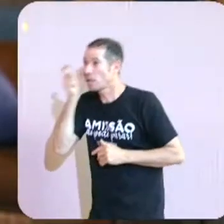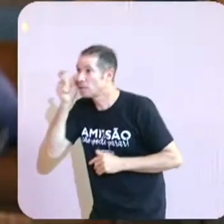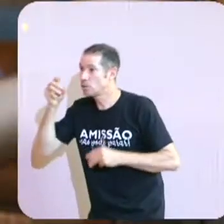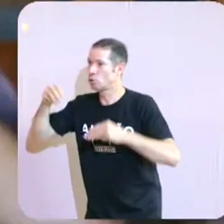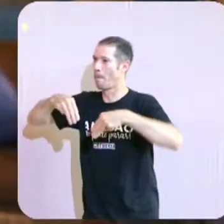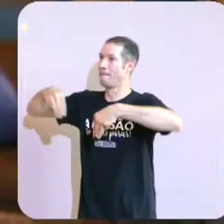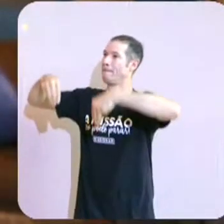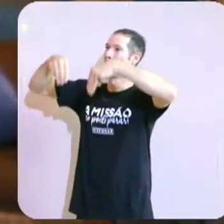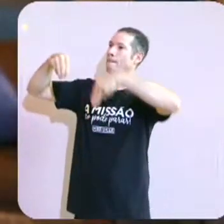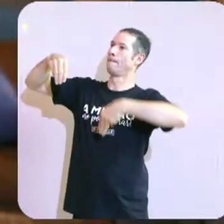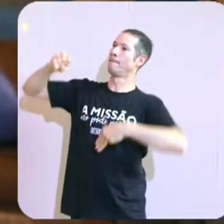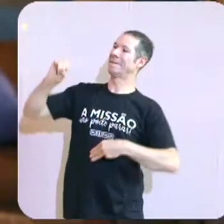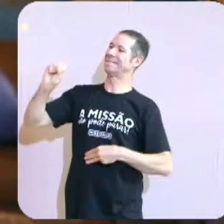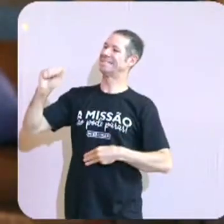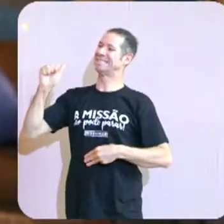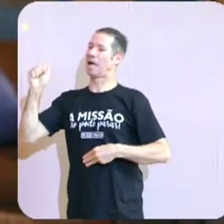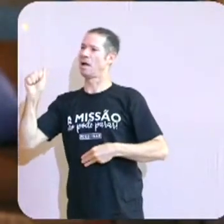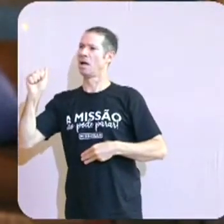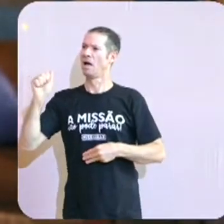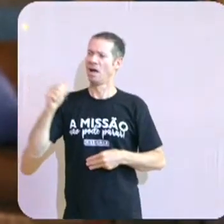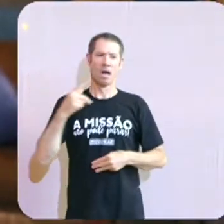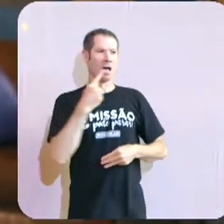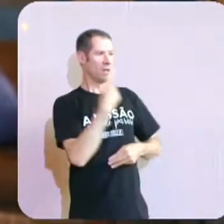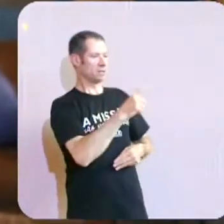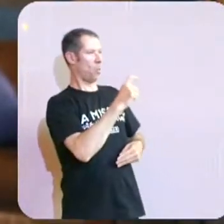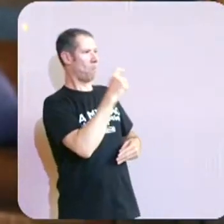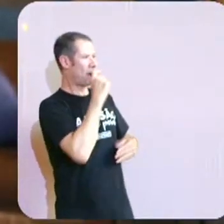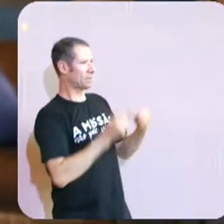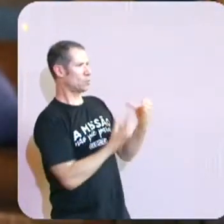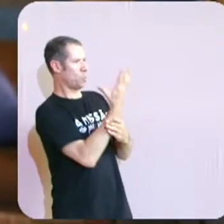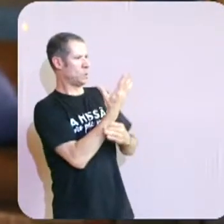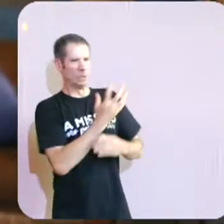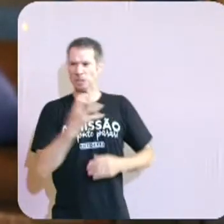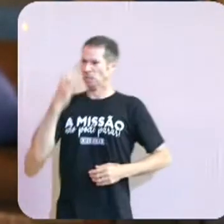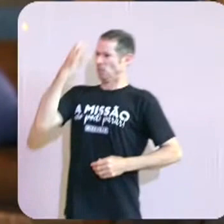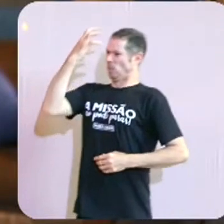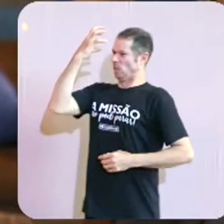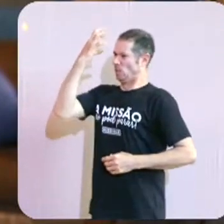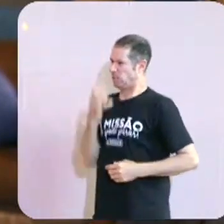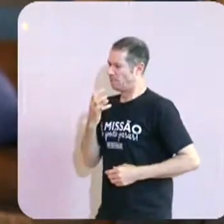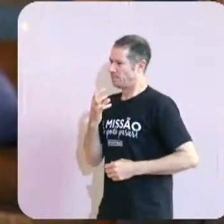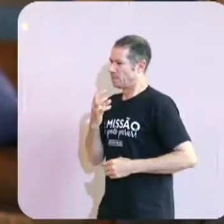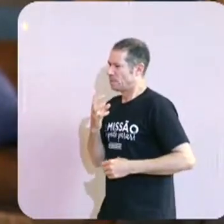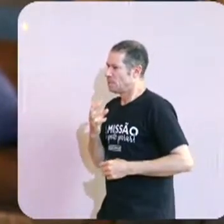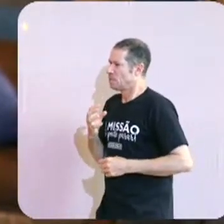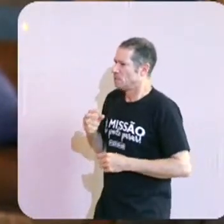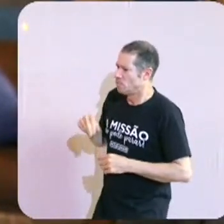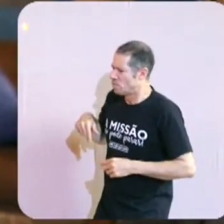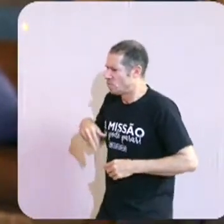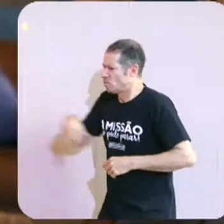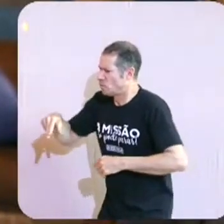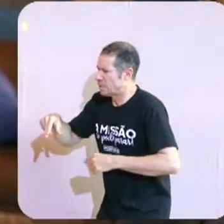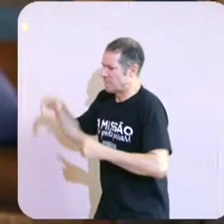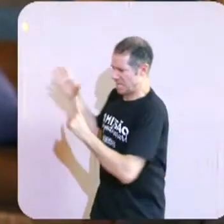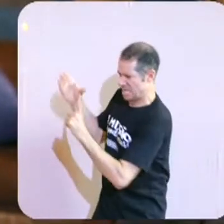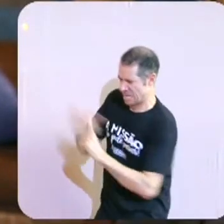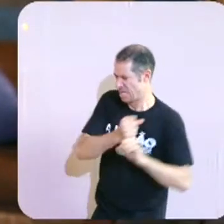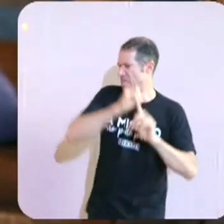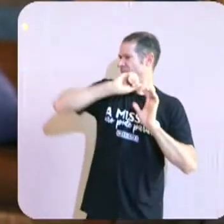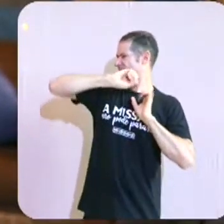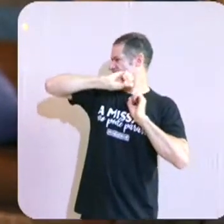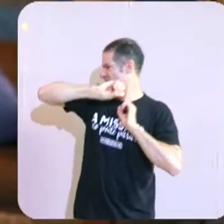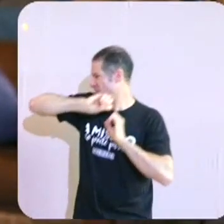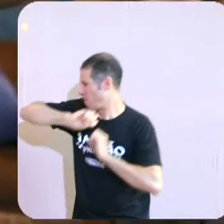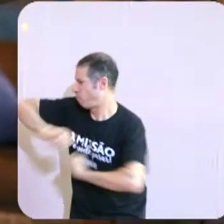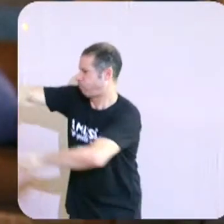para casa, o seu pai acabou por descobrir. Aquele homem furioso o levou para o parapeito da casa, no segundo piso, colocou ele para fora, aquele